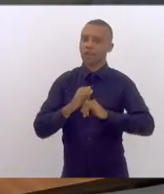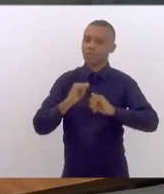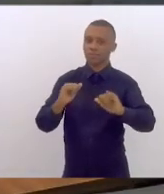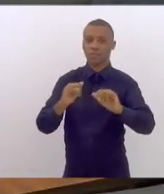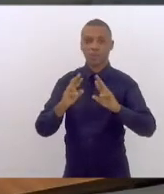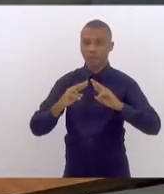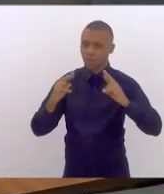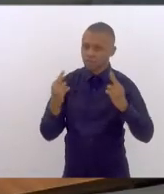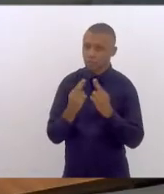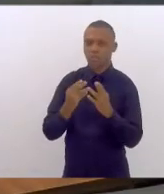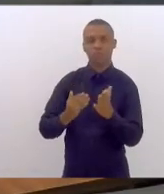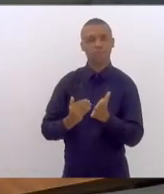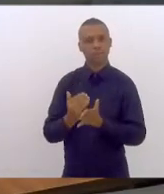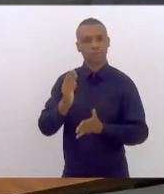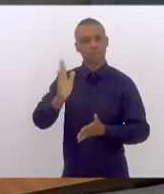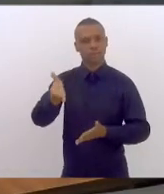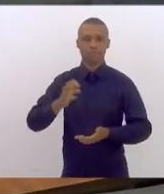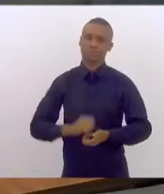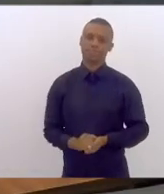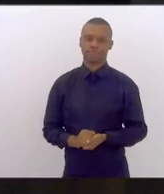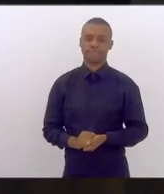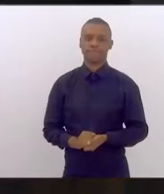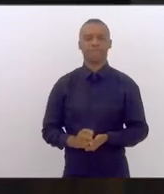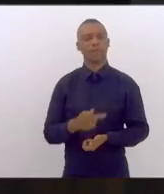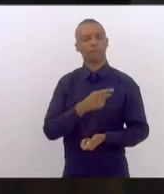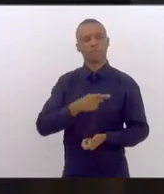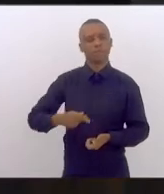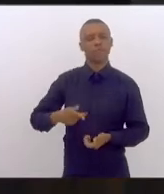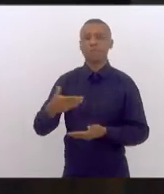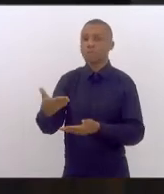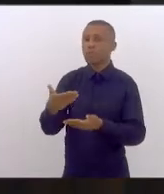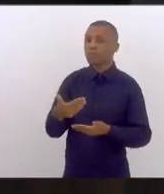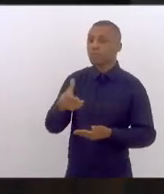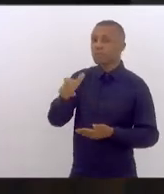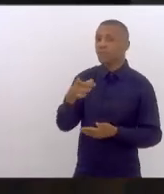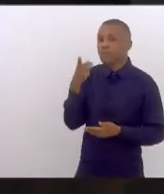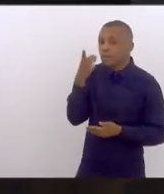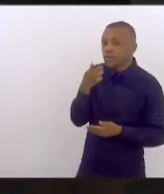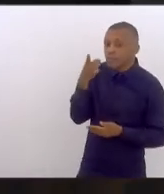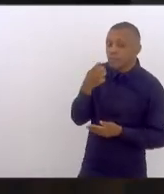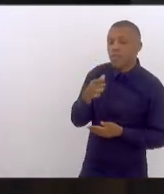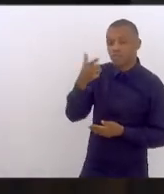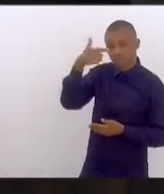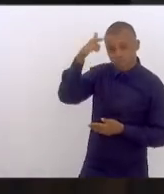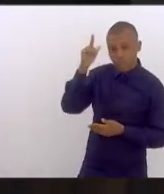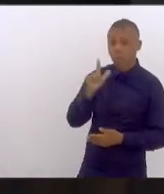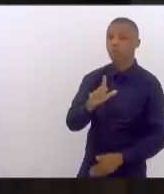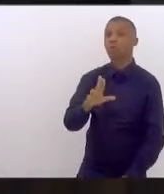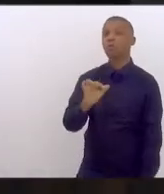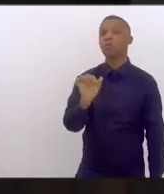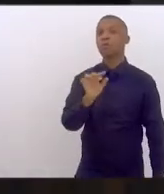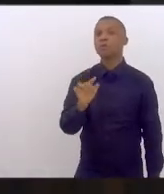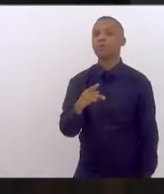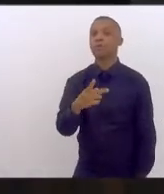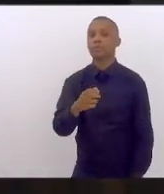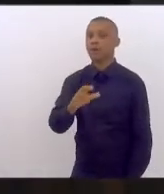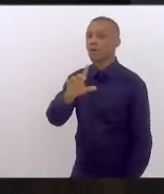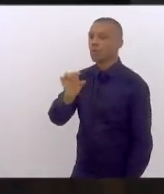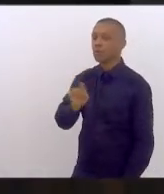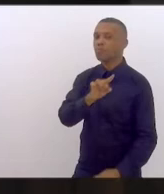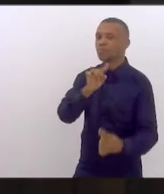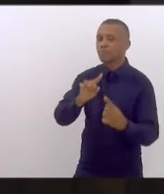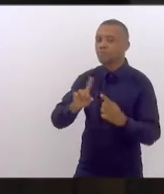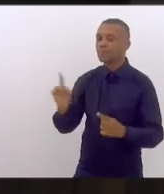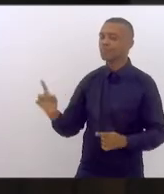a sessão a presidência é convida o senhor Deputado Luiz Paulo Correia da Rocha para fazer a leitura